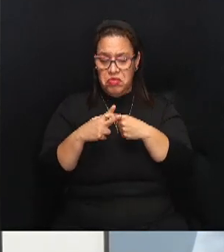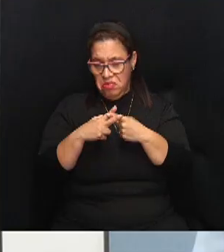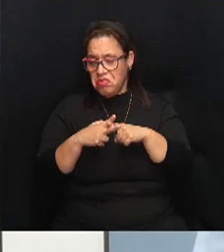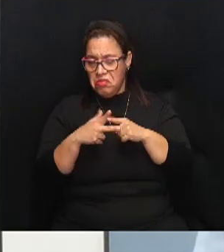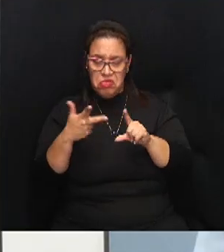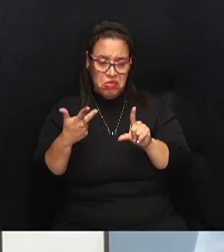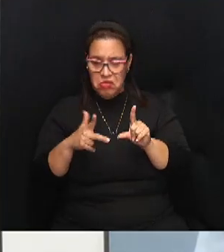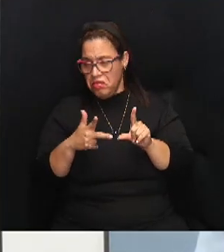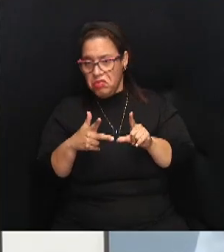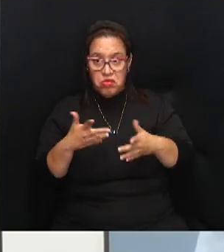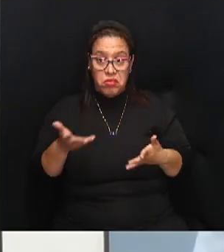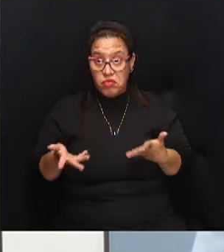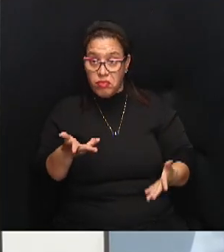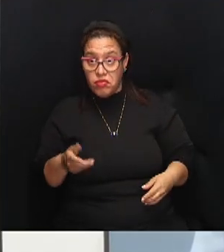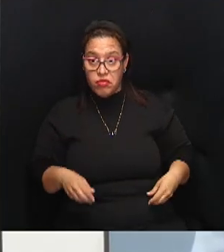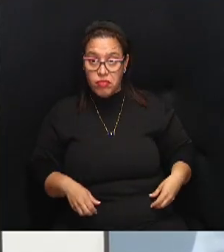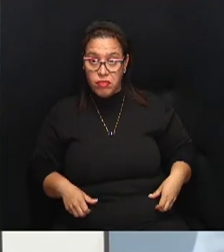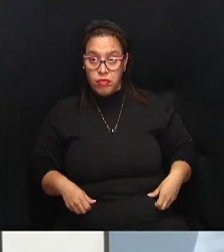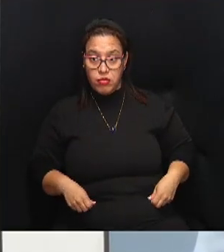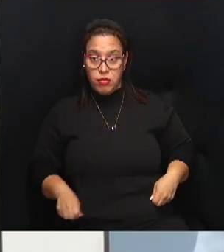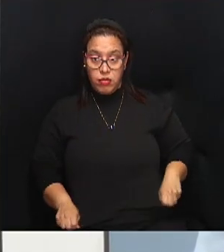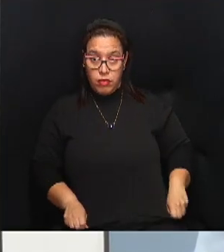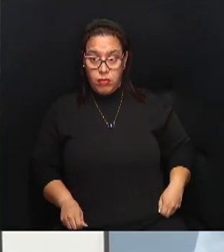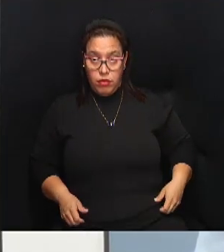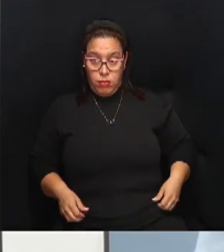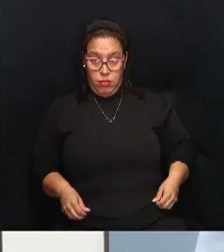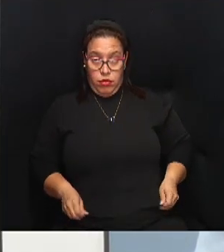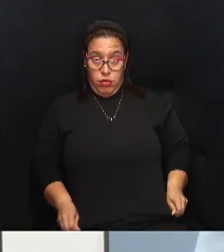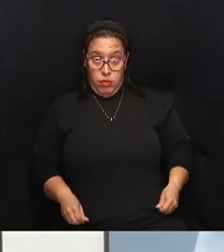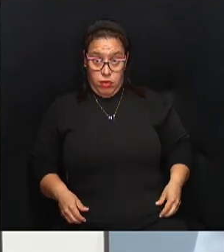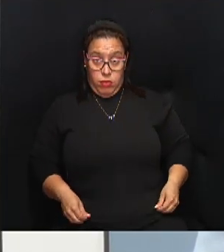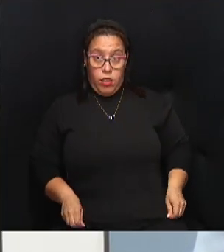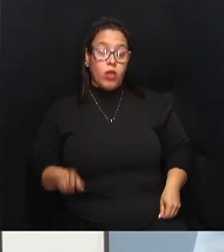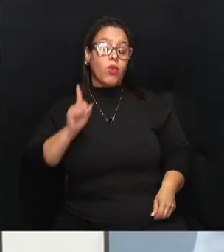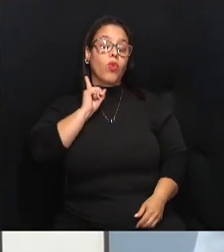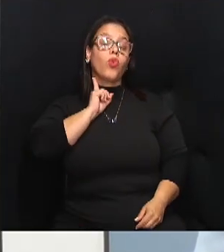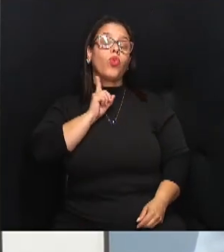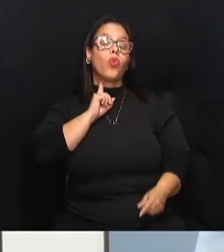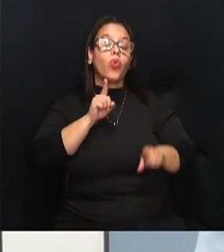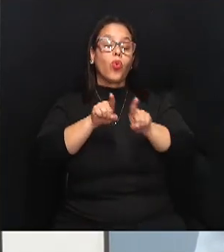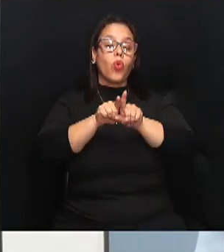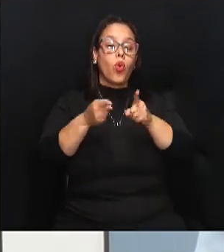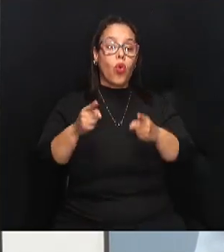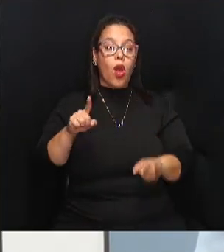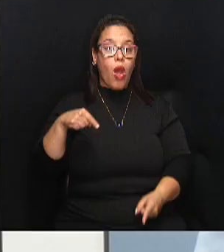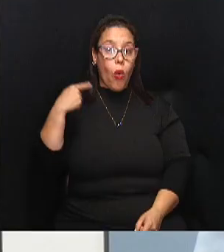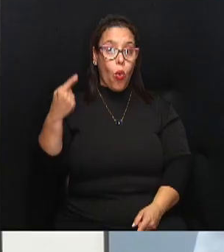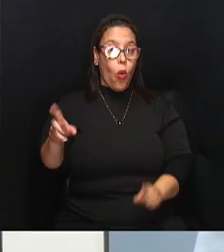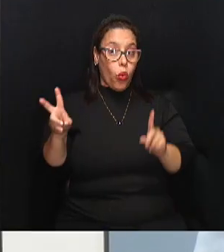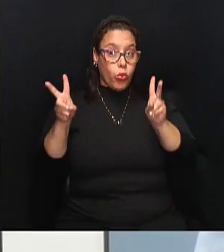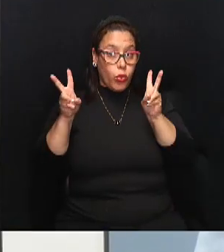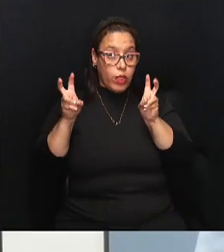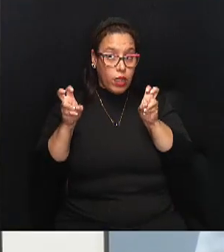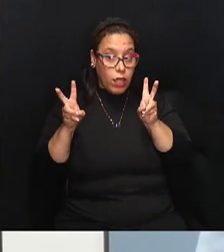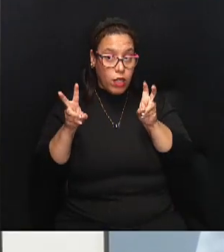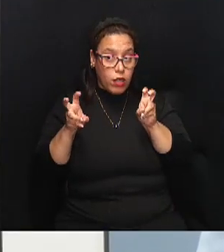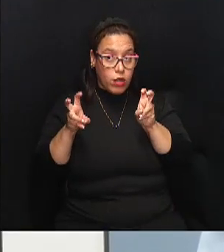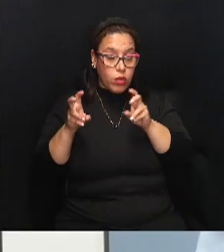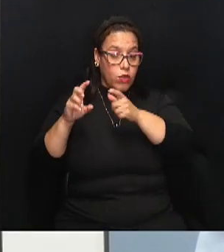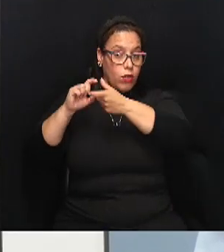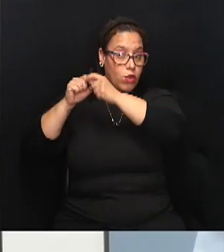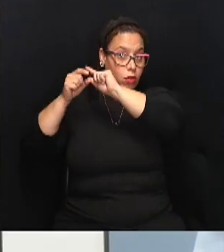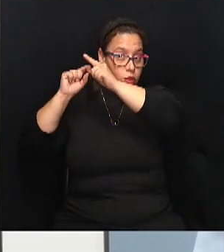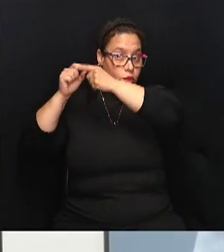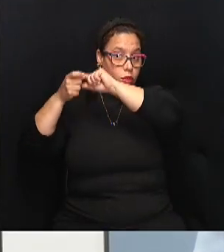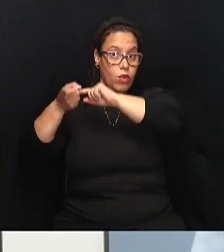Legislativo, apesar que tem um projeto em tramitação do Mineiro do Espetinho, mas que é outro assunto, né? O Major Jaime, o